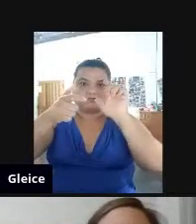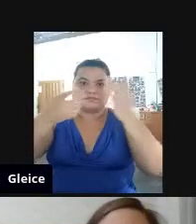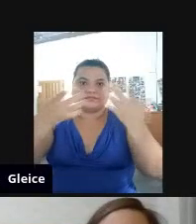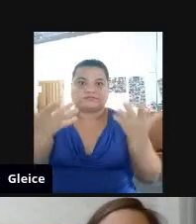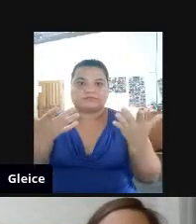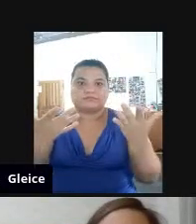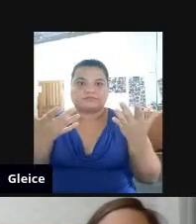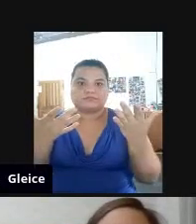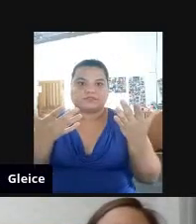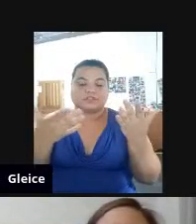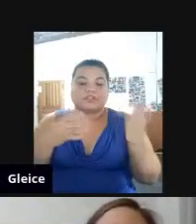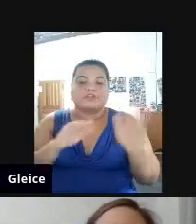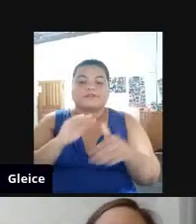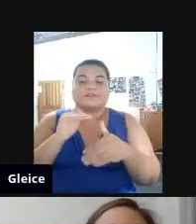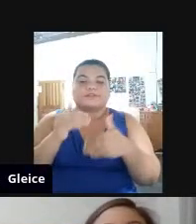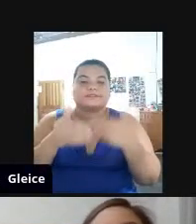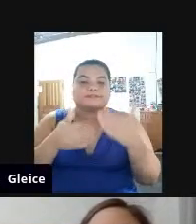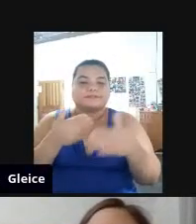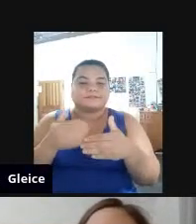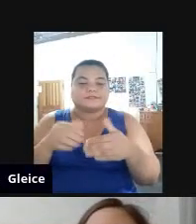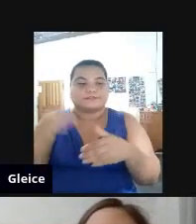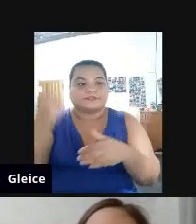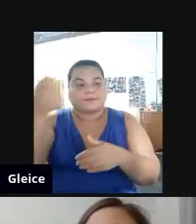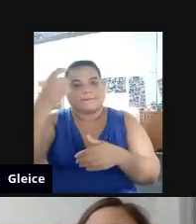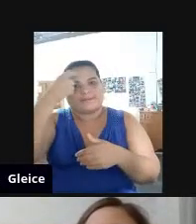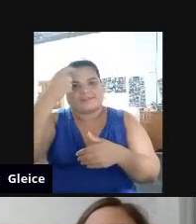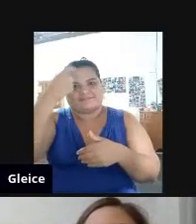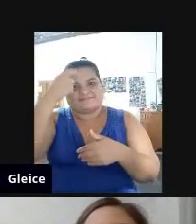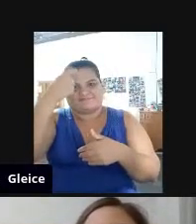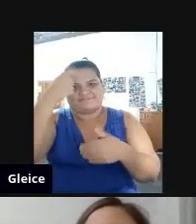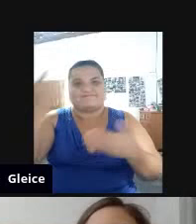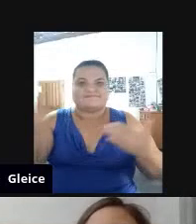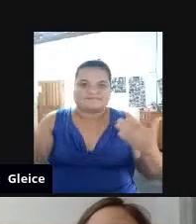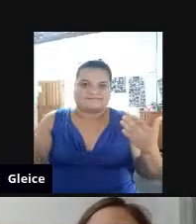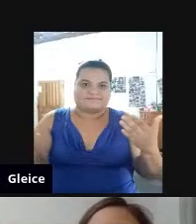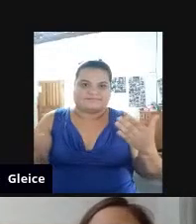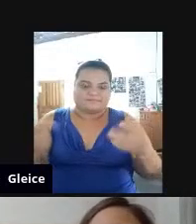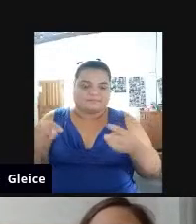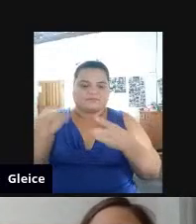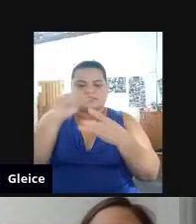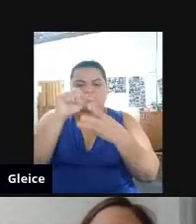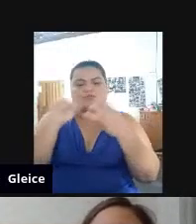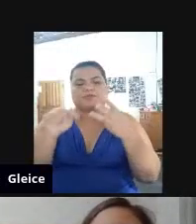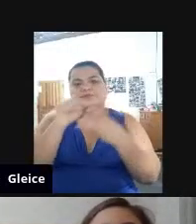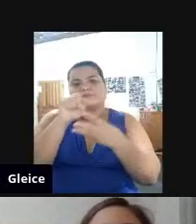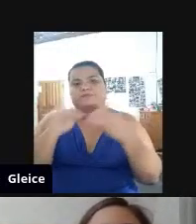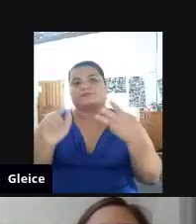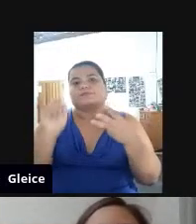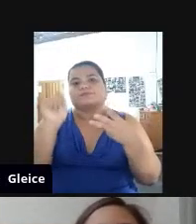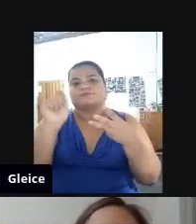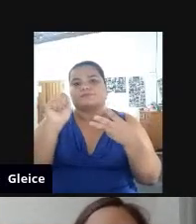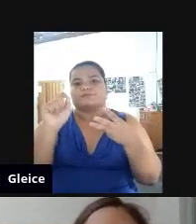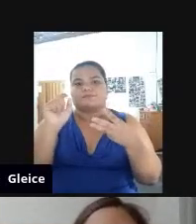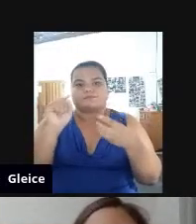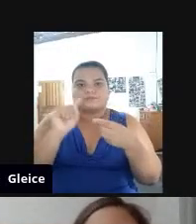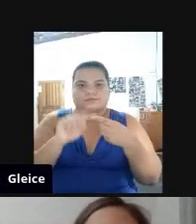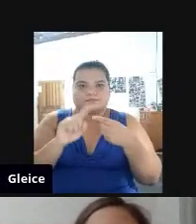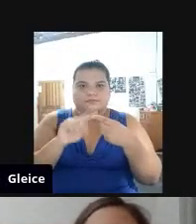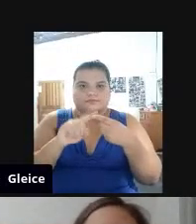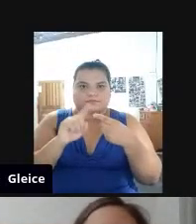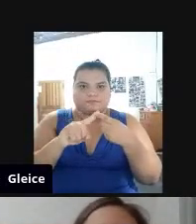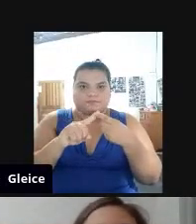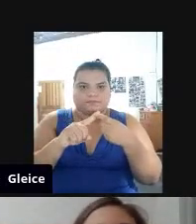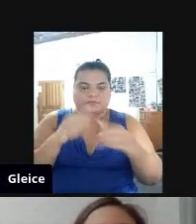desenvolvimento neurológico, né? Caracterizado por 3 coisas fundamentais, que são as dificuldades na